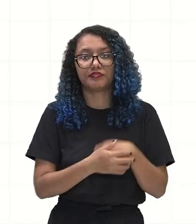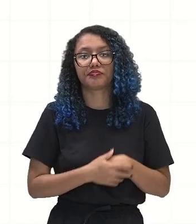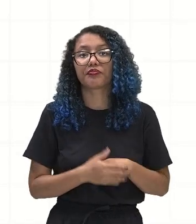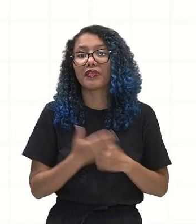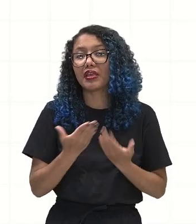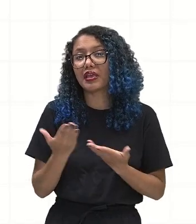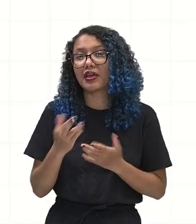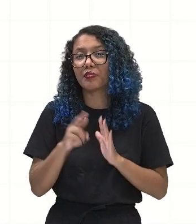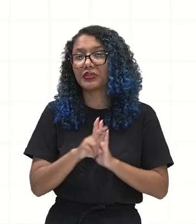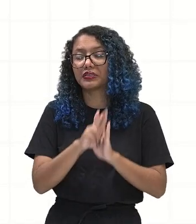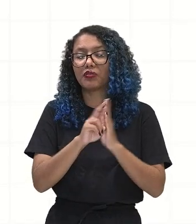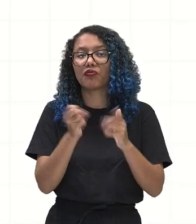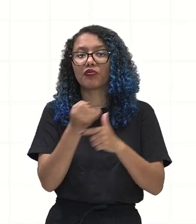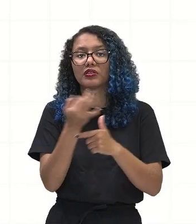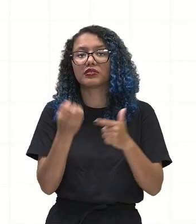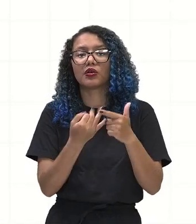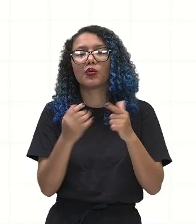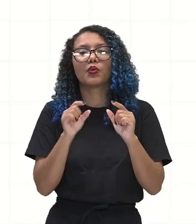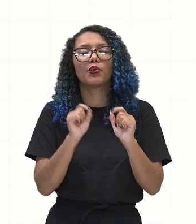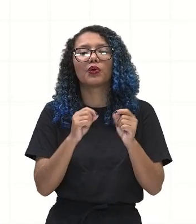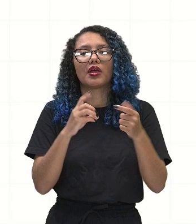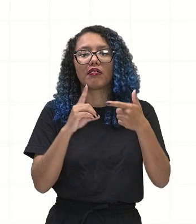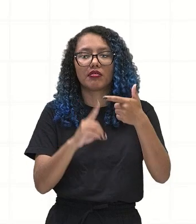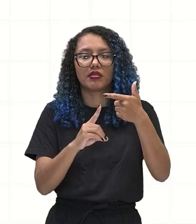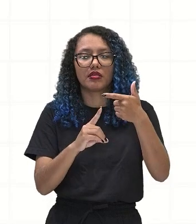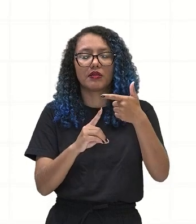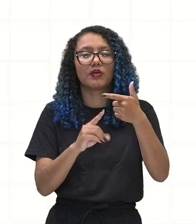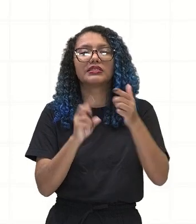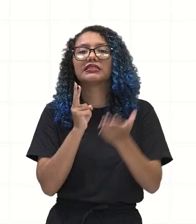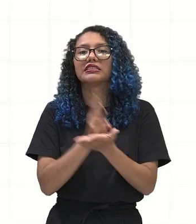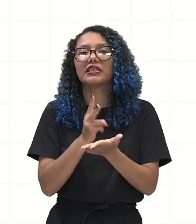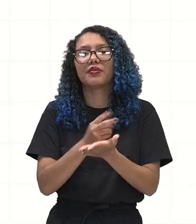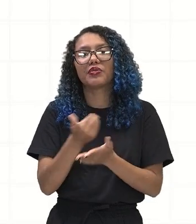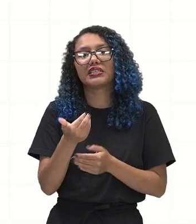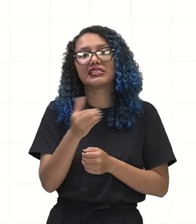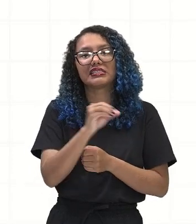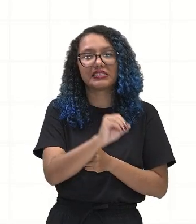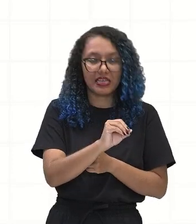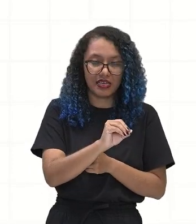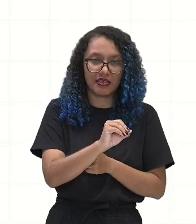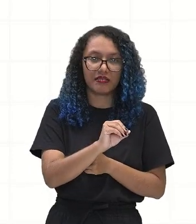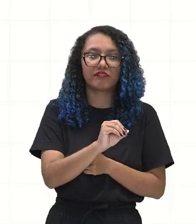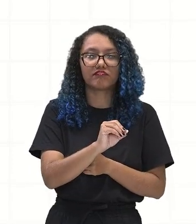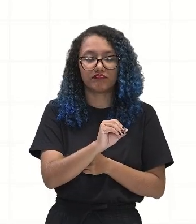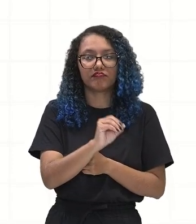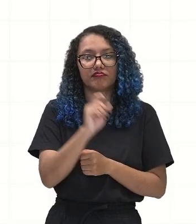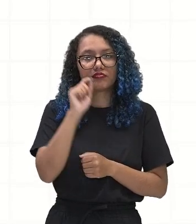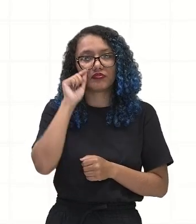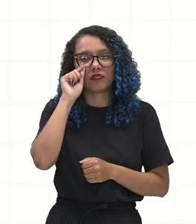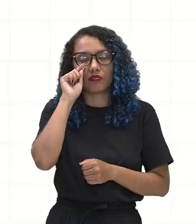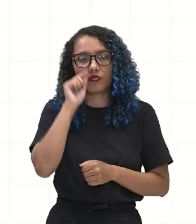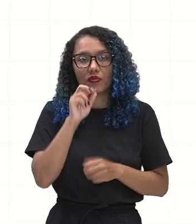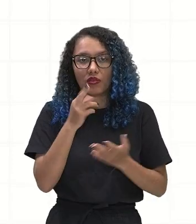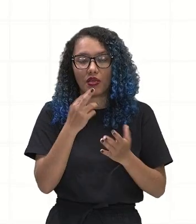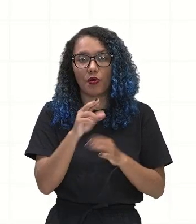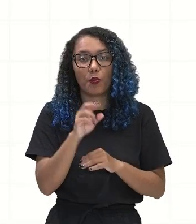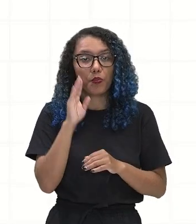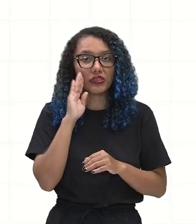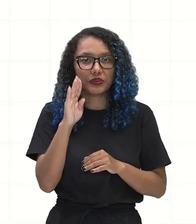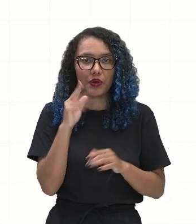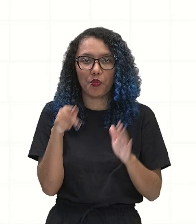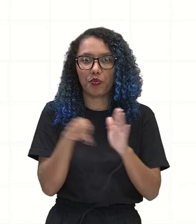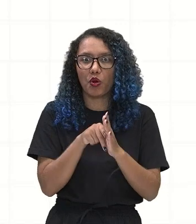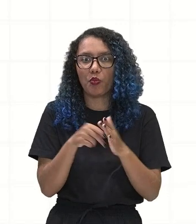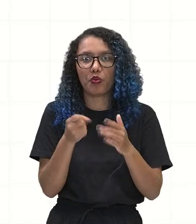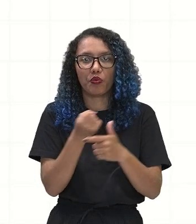o denominador é 100, né? É quem divide, tá? Quem denomina a fração. E aí nós temos,